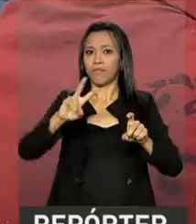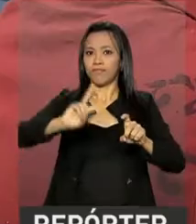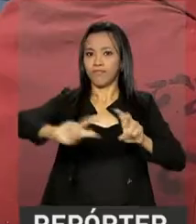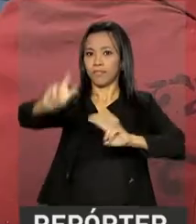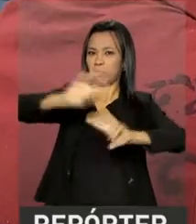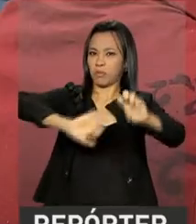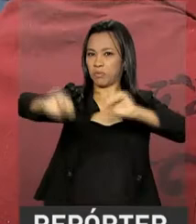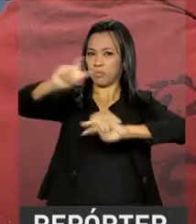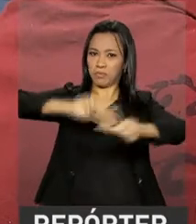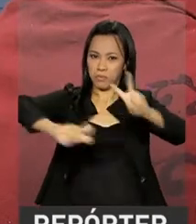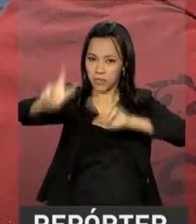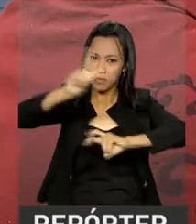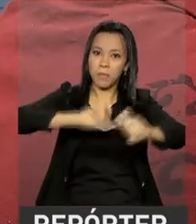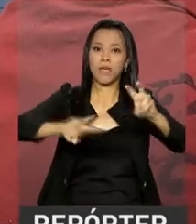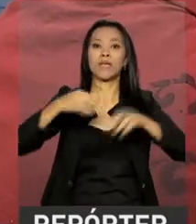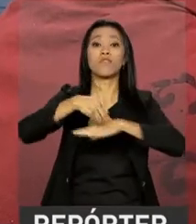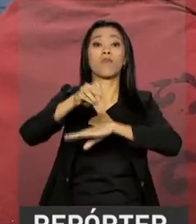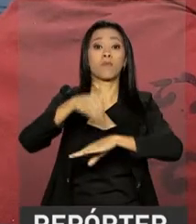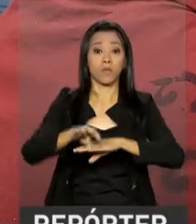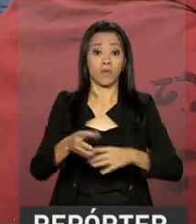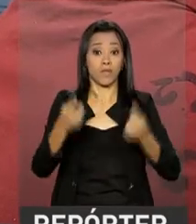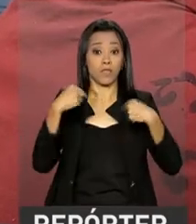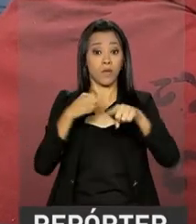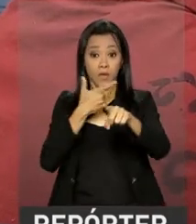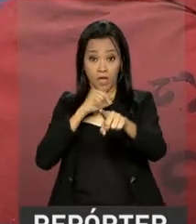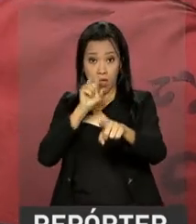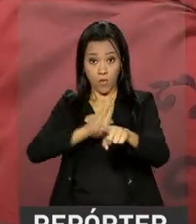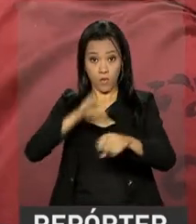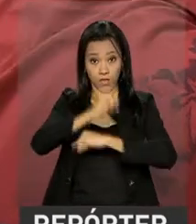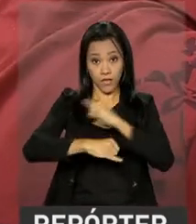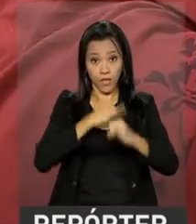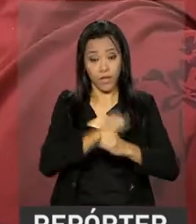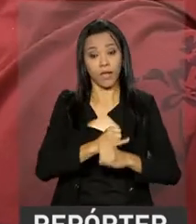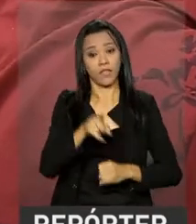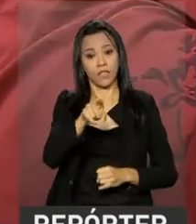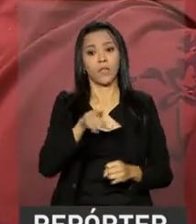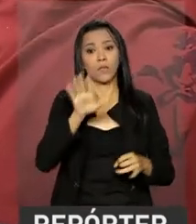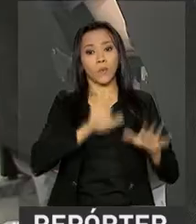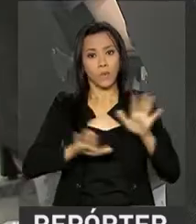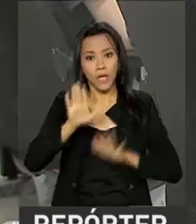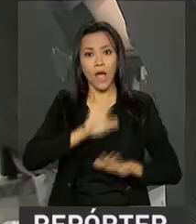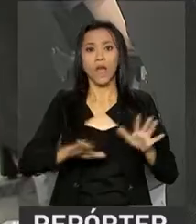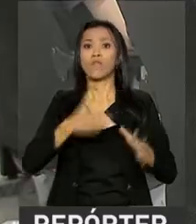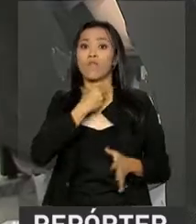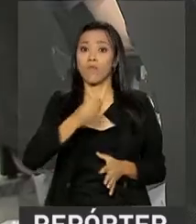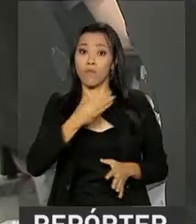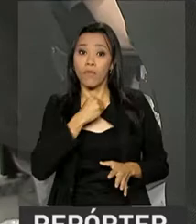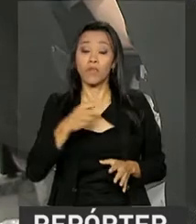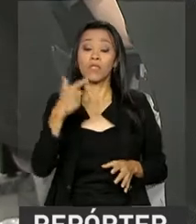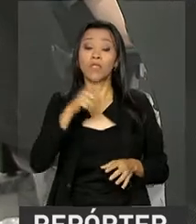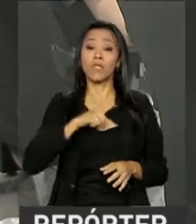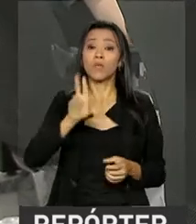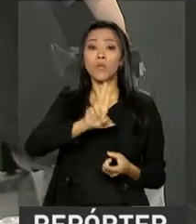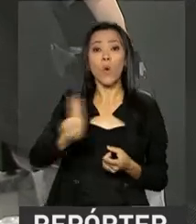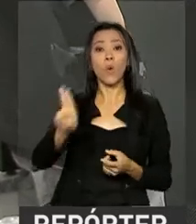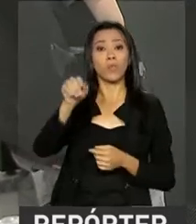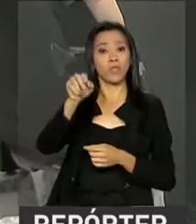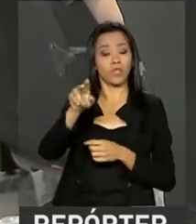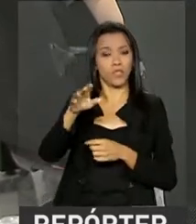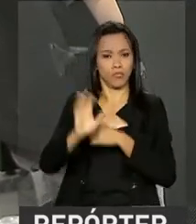inteiro o usuário de internet deve ficar atento também às tentativas de fraude envolvendo nomes de instituições